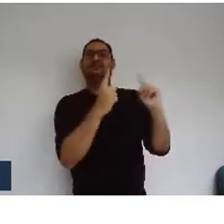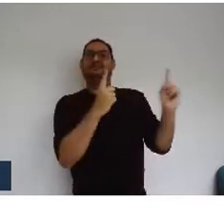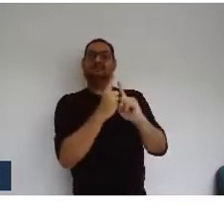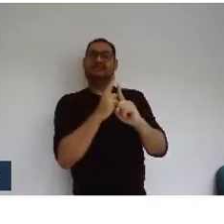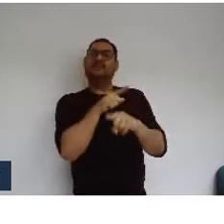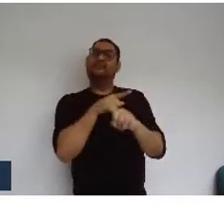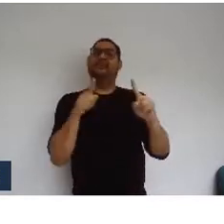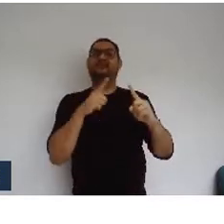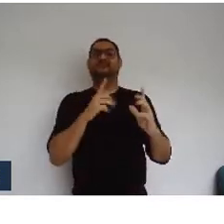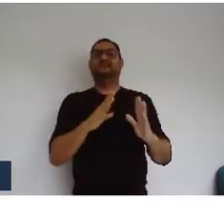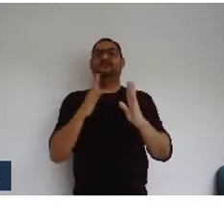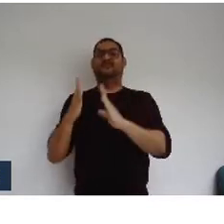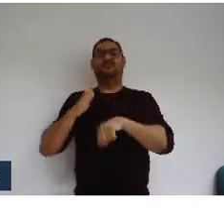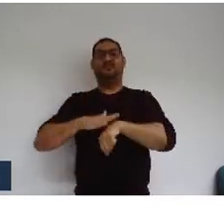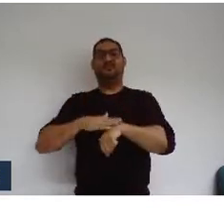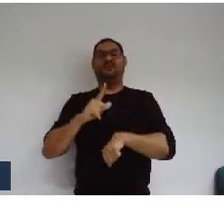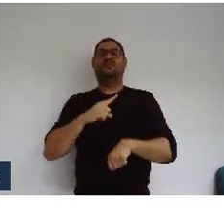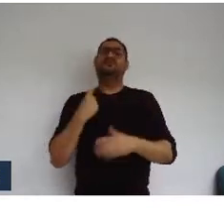solidão.